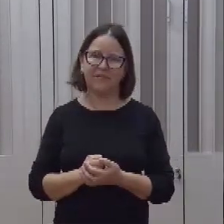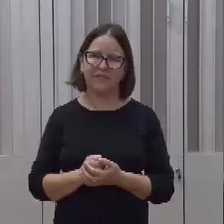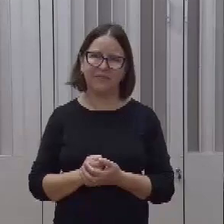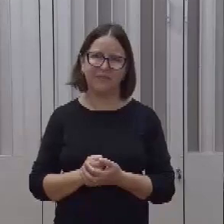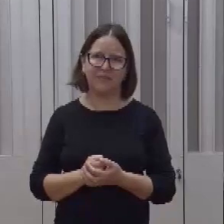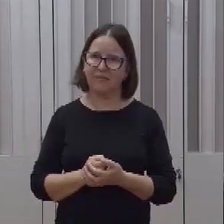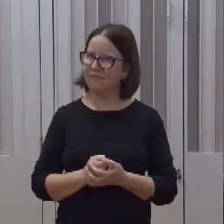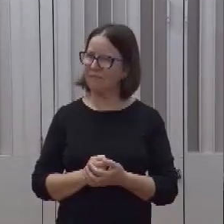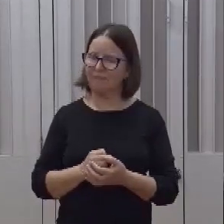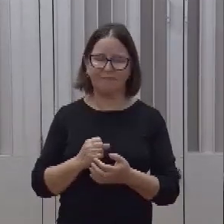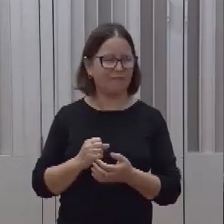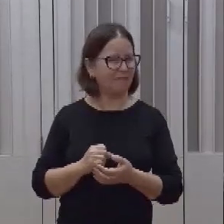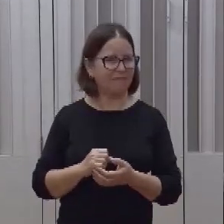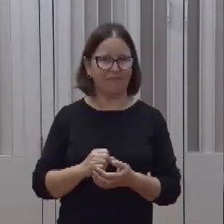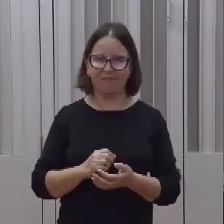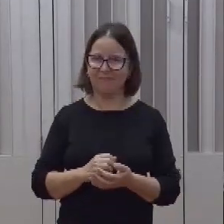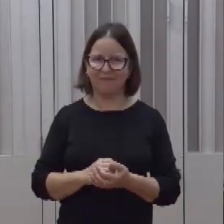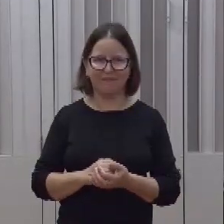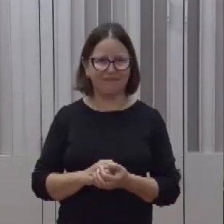Não me parece.